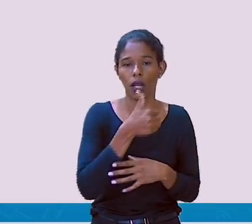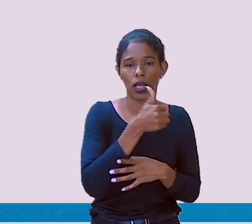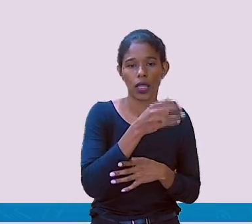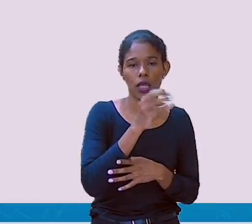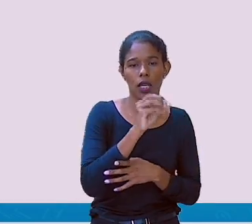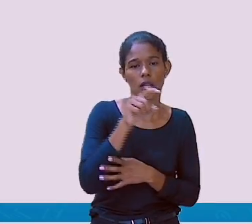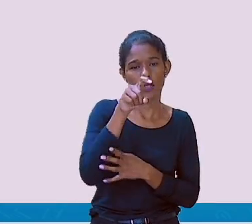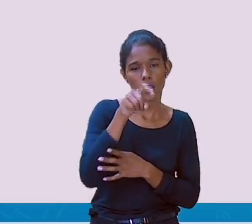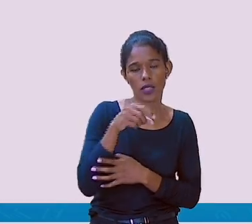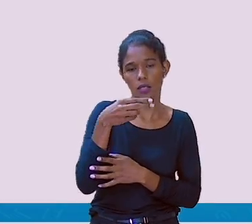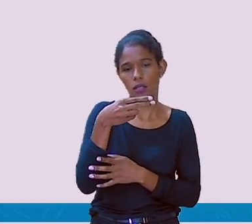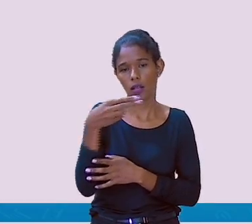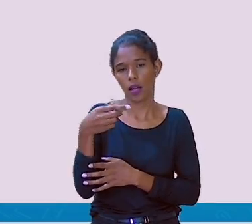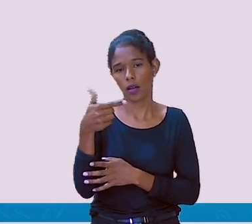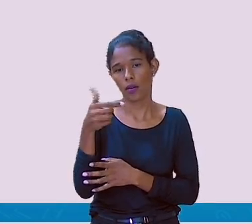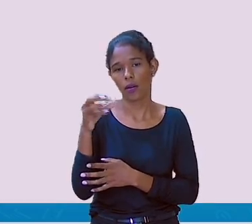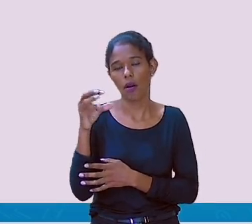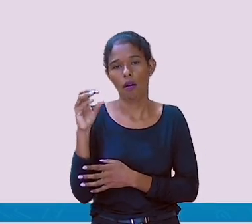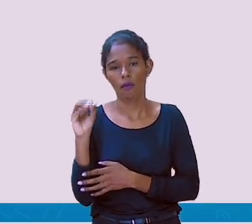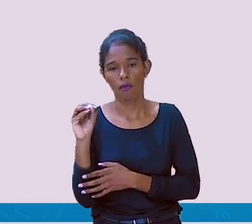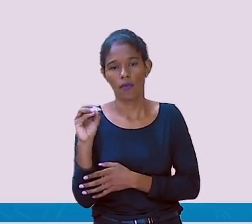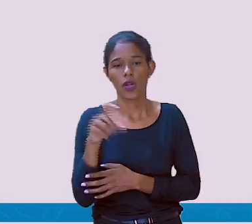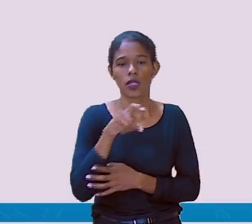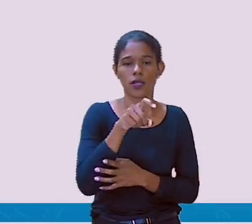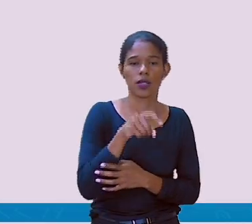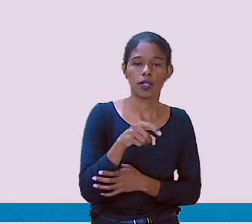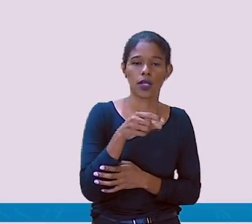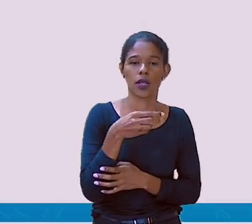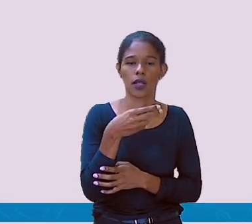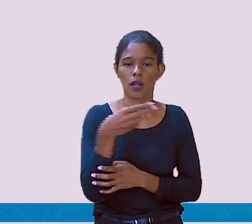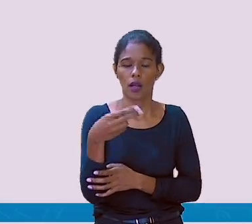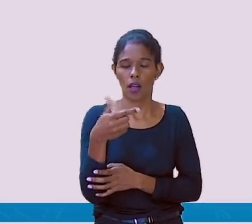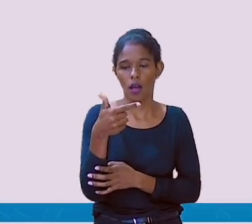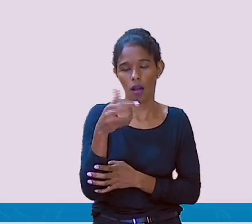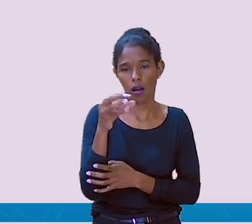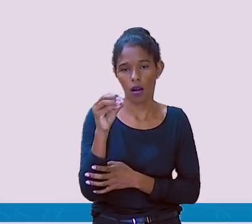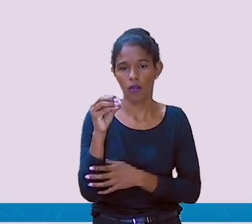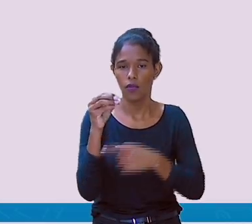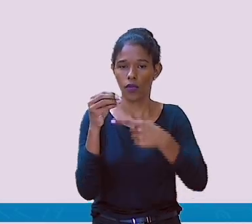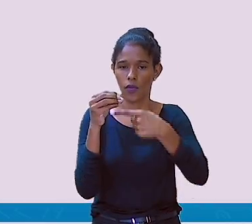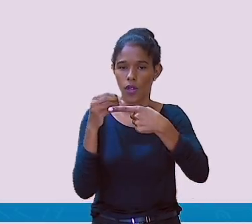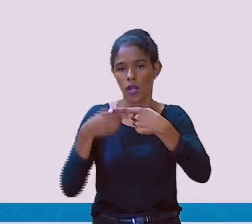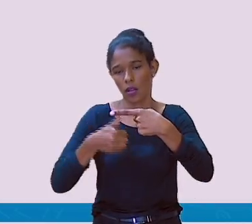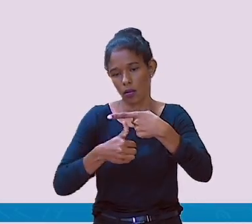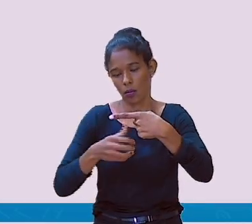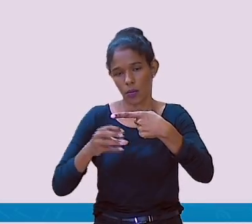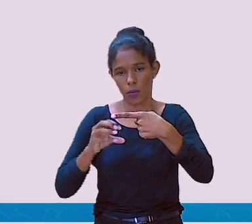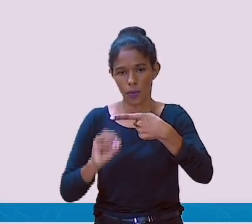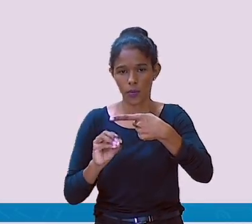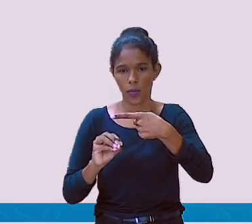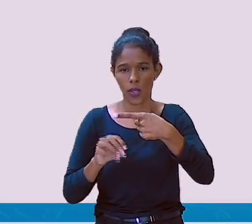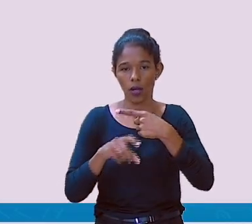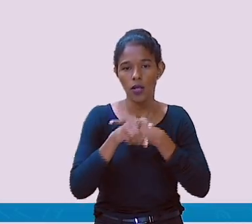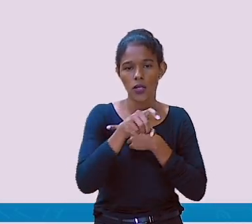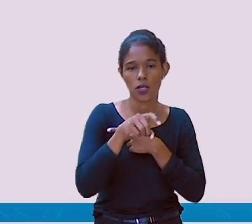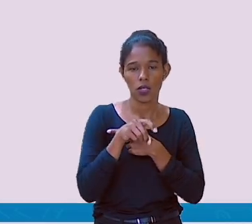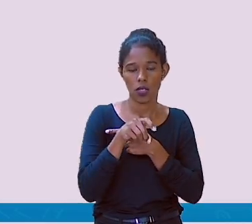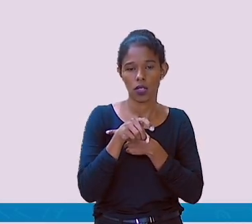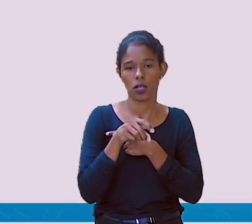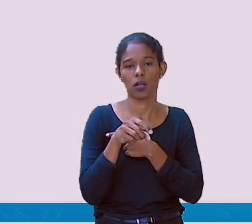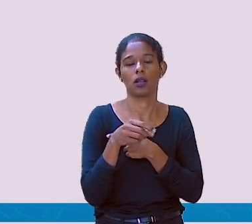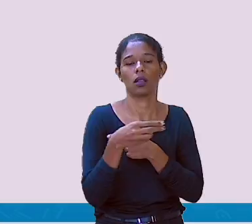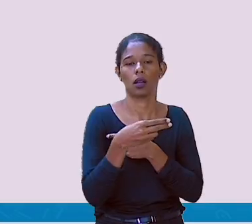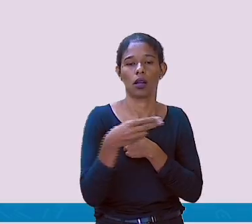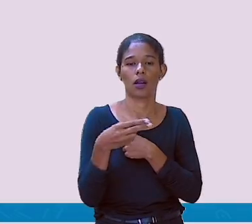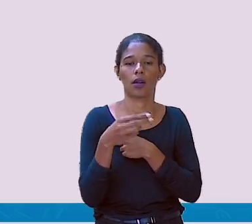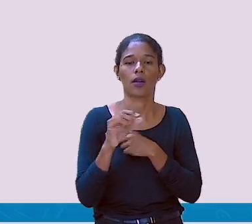é igual a 20. X é igual a 20 dividido por 10. Isso implica